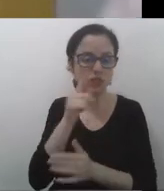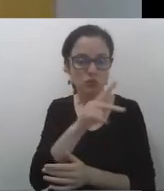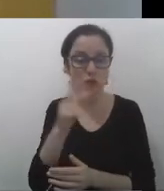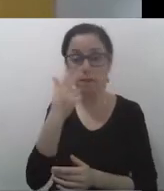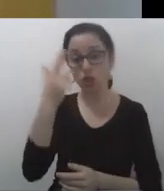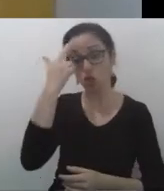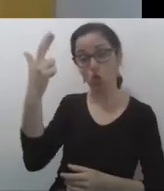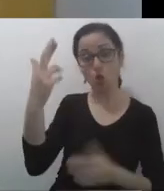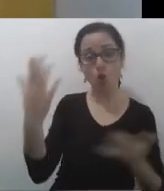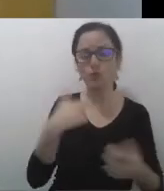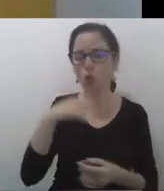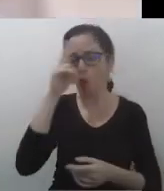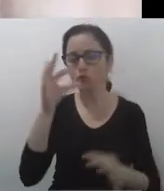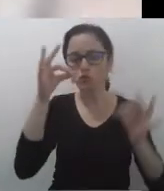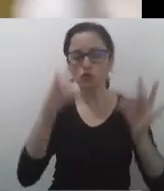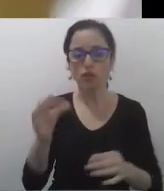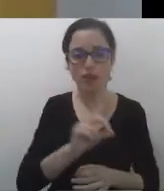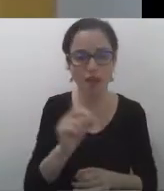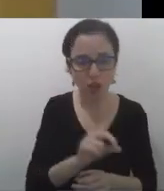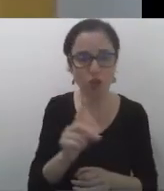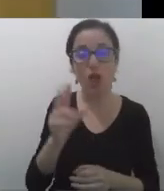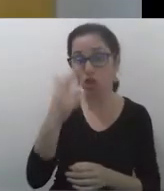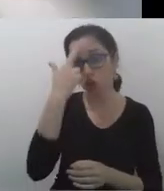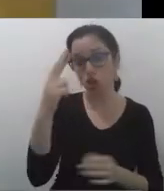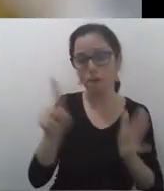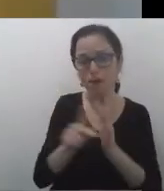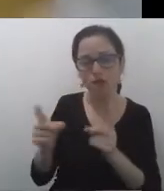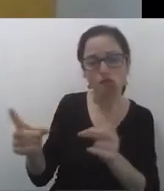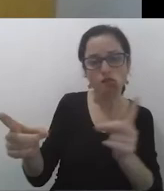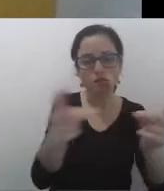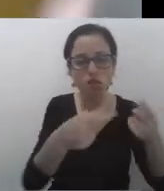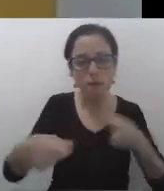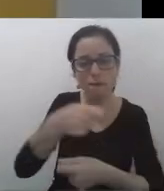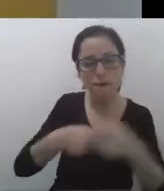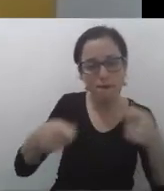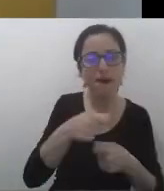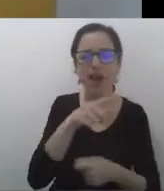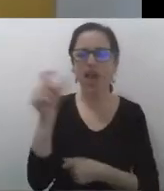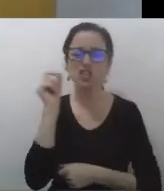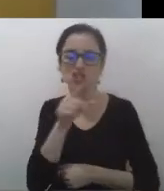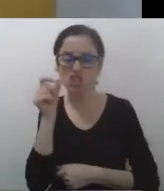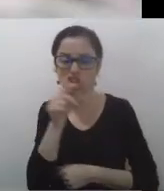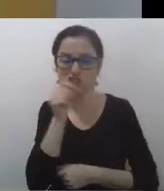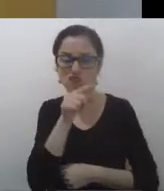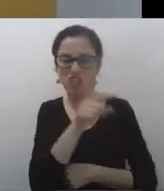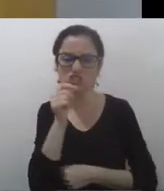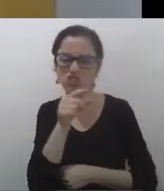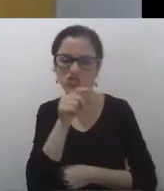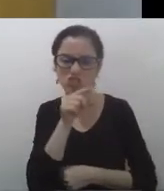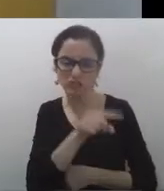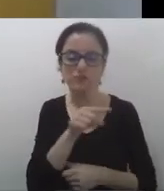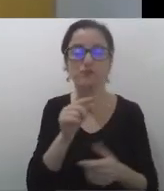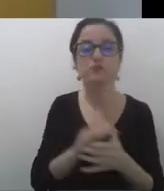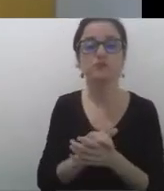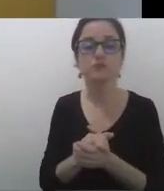tem um dono, algo assim, não lembro direito, e esse dono é o mercado, né? Então ele tem mais ou